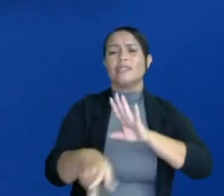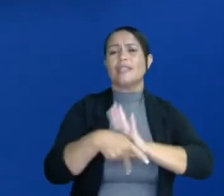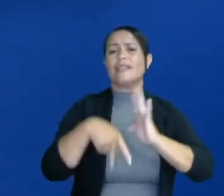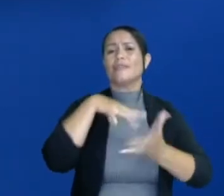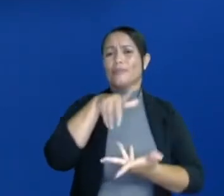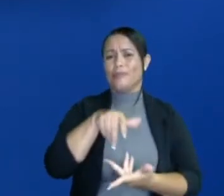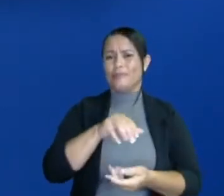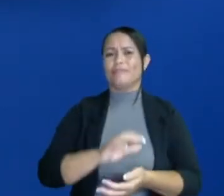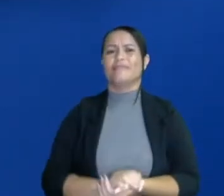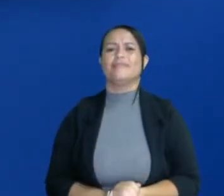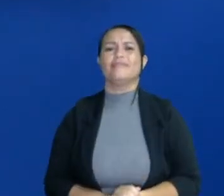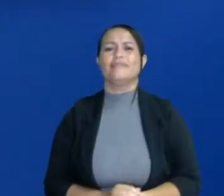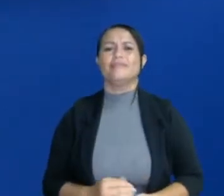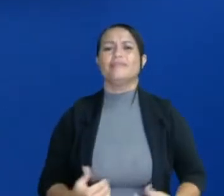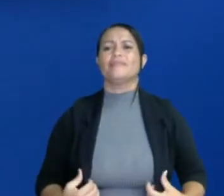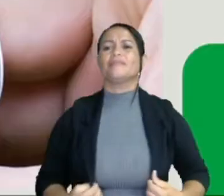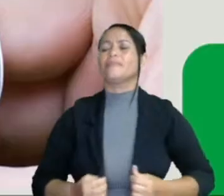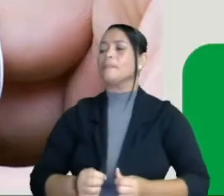tá bom?